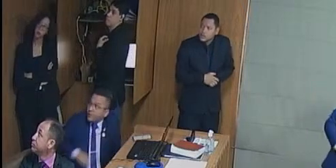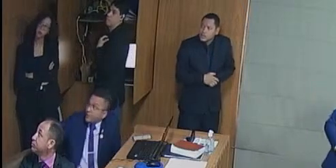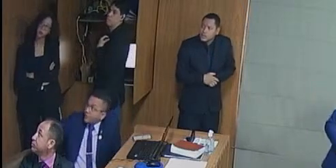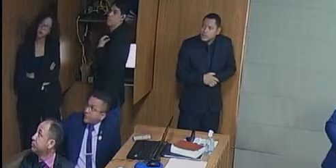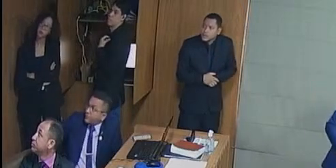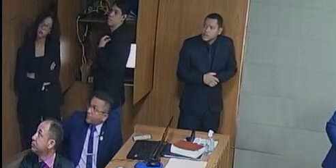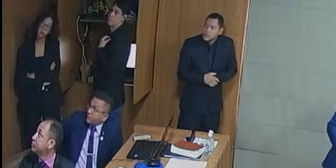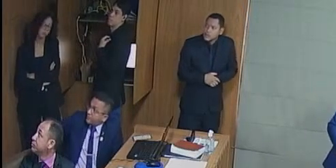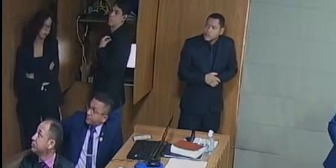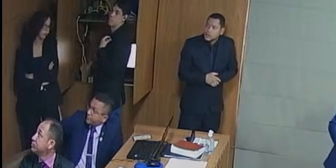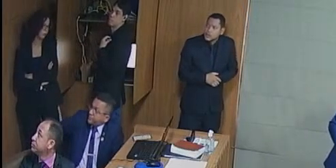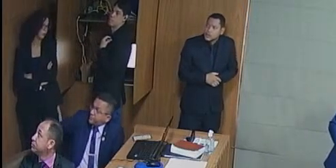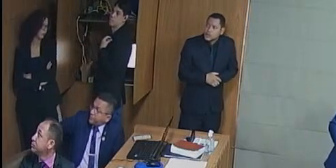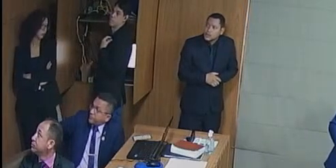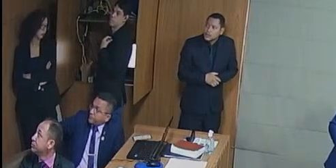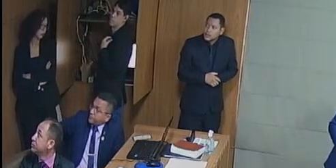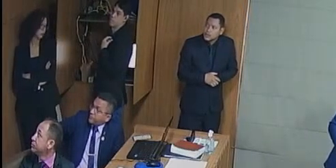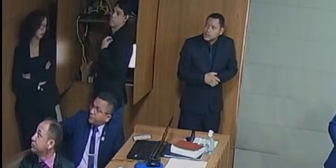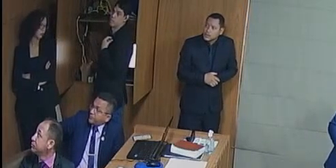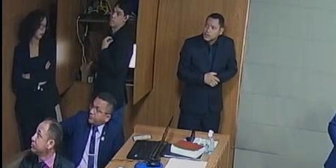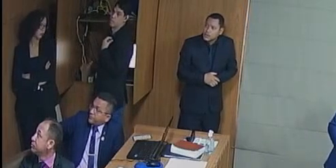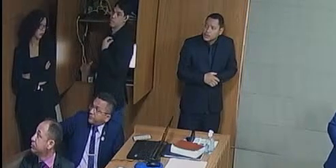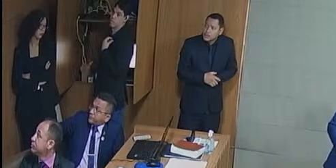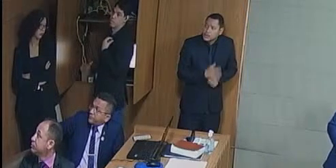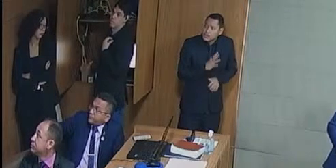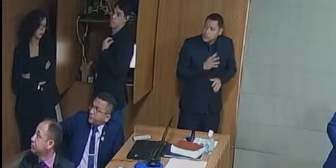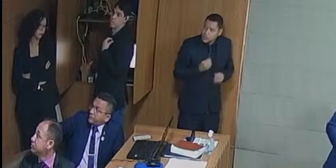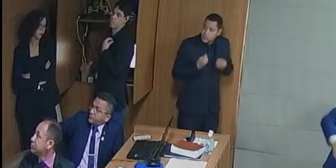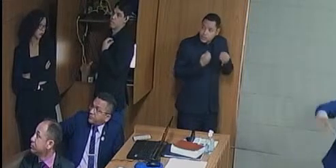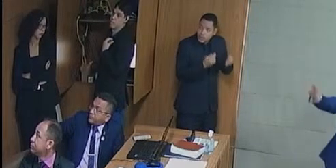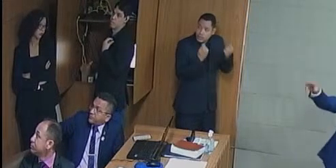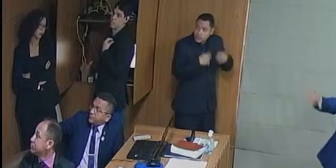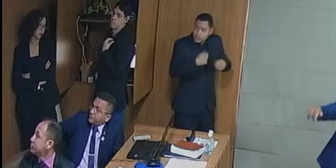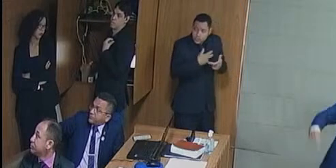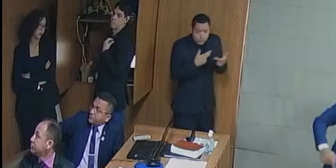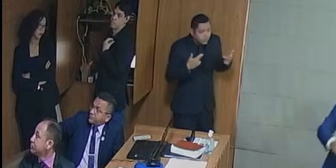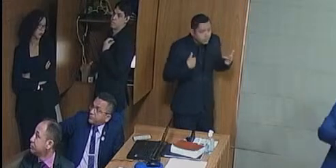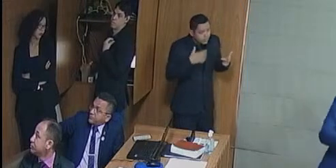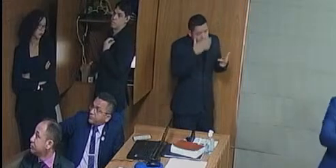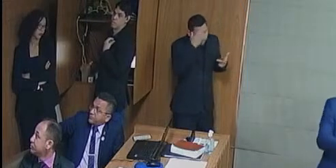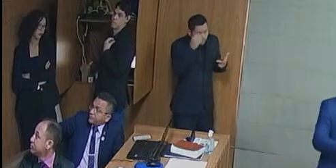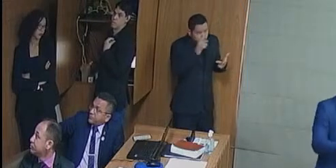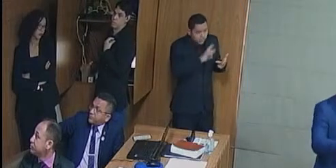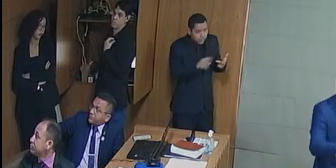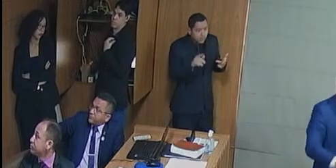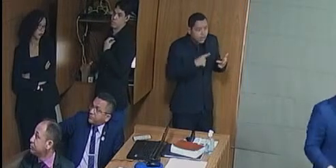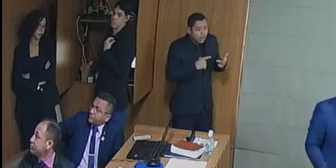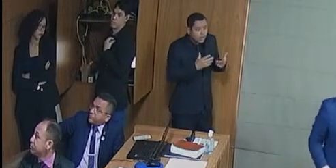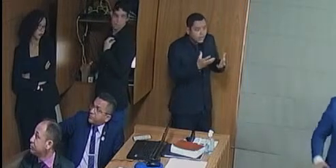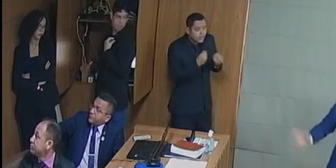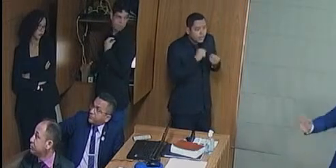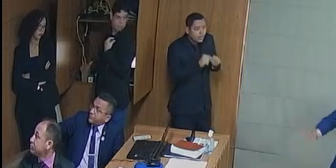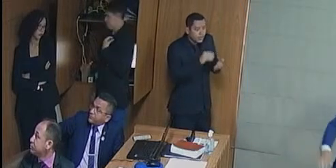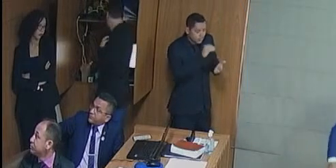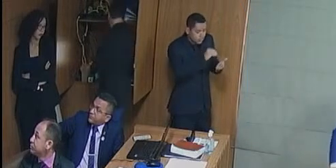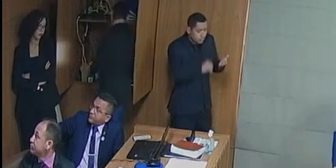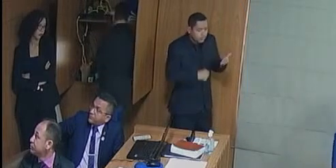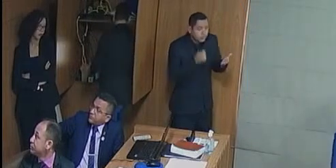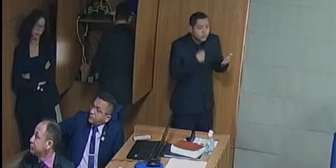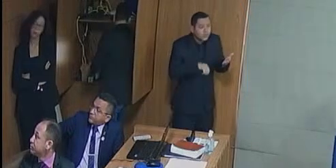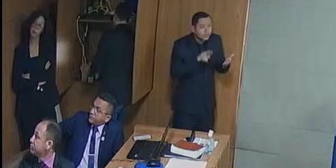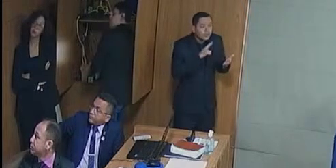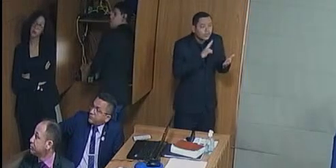tarde vou te passar o que precisa um momento tudo joia não esqueça aí mandou o checklist da nomeação pro meu gabinete pode passar